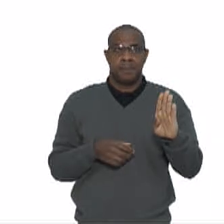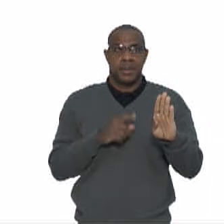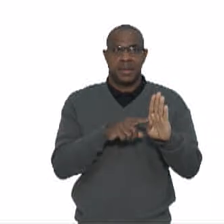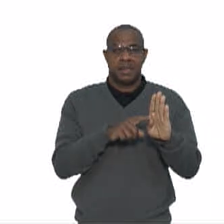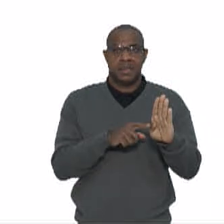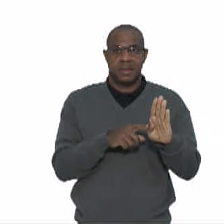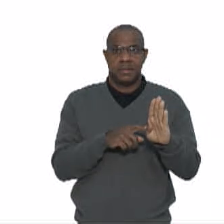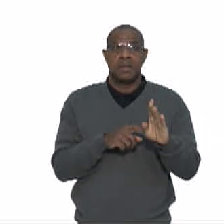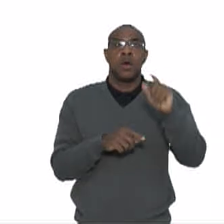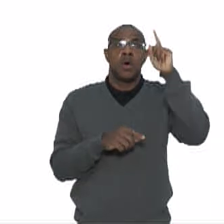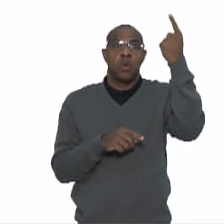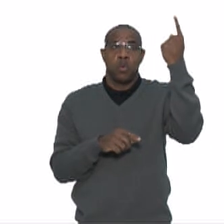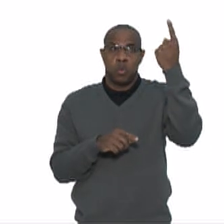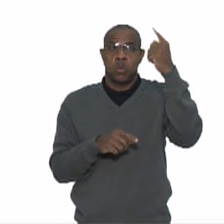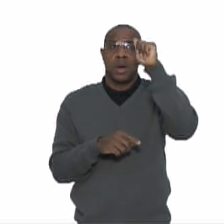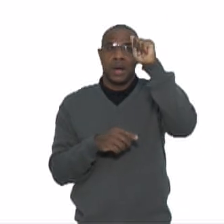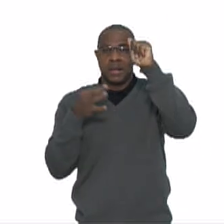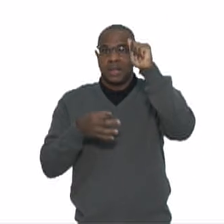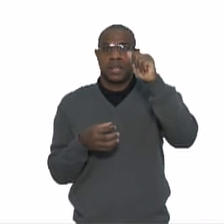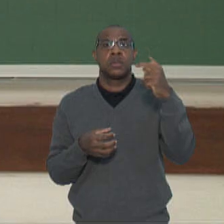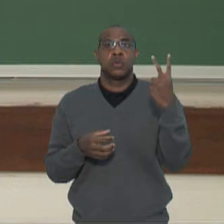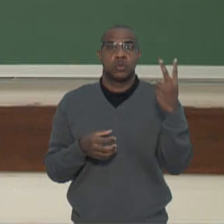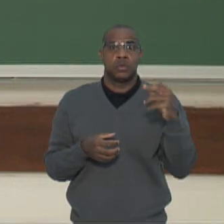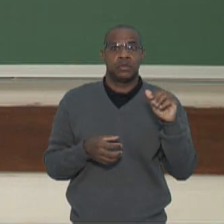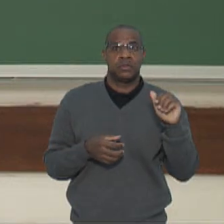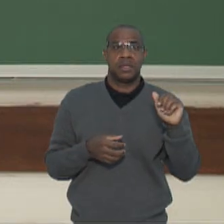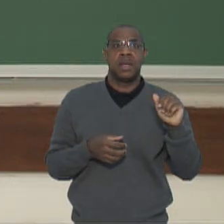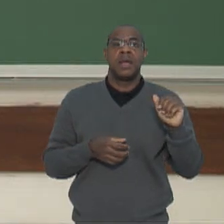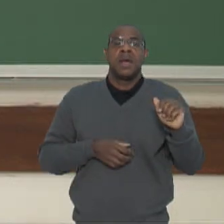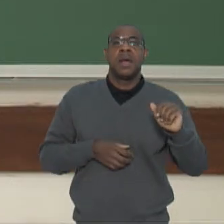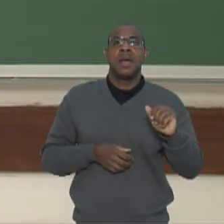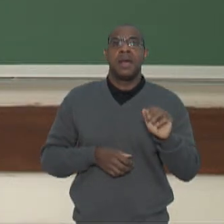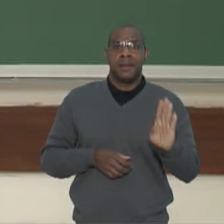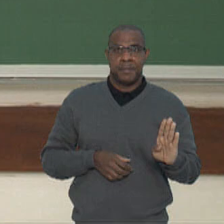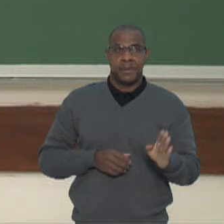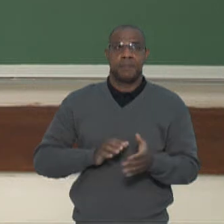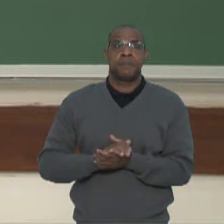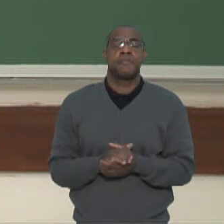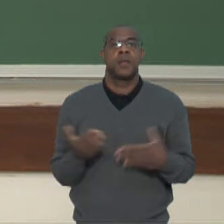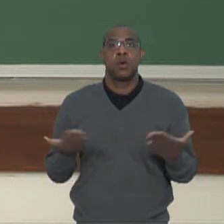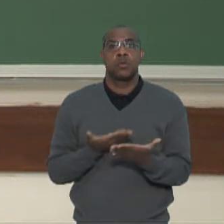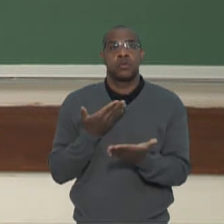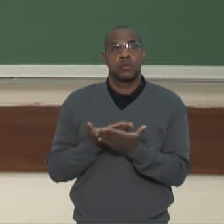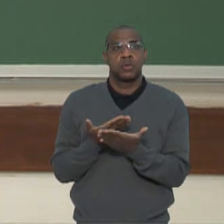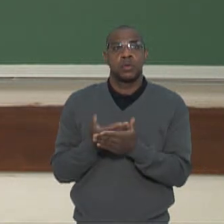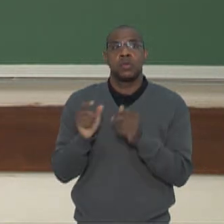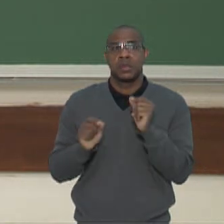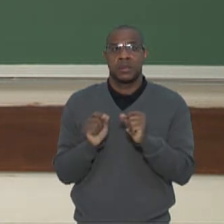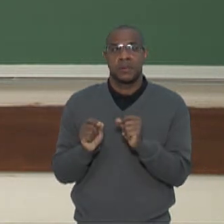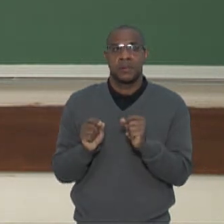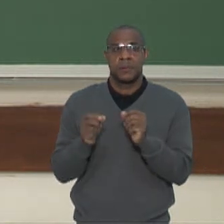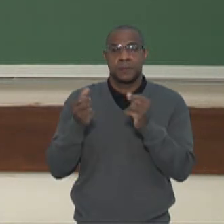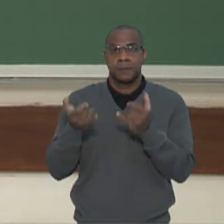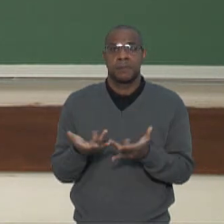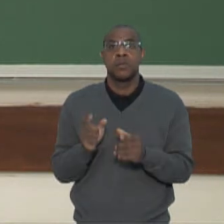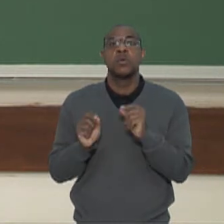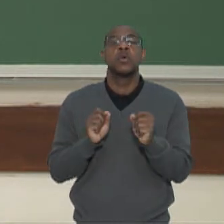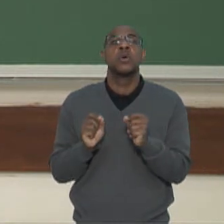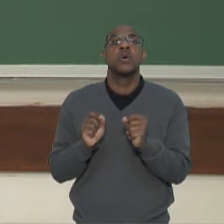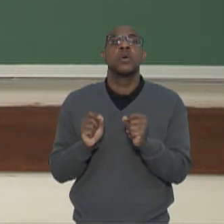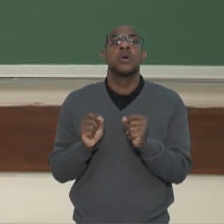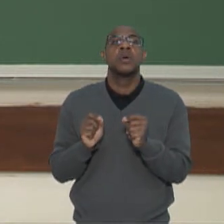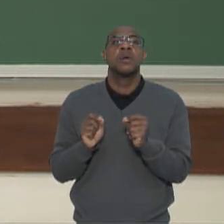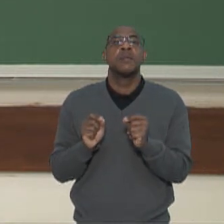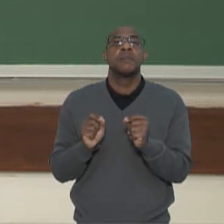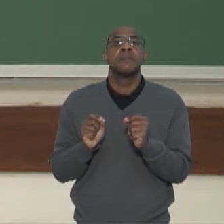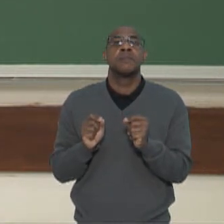correta na número 2. Ok, pessoal? Hoje, nós estudamos, então, sobre o quê? Né? Os